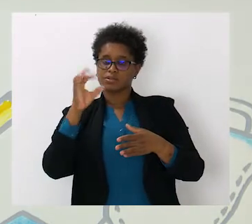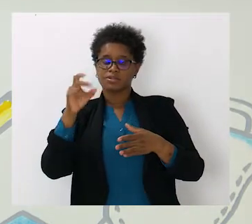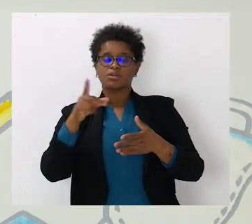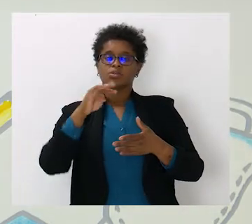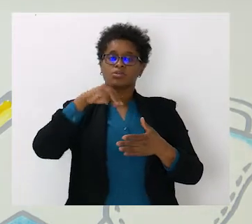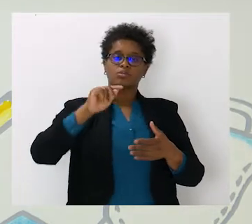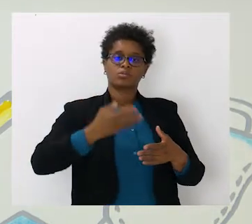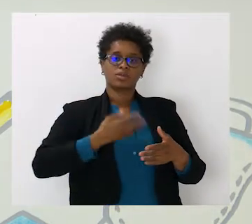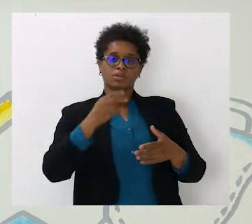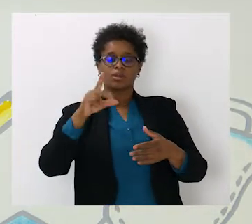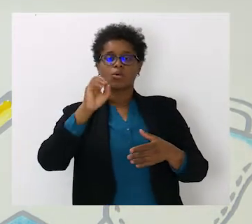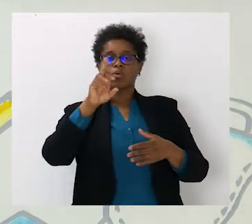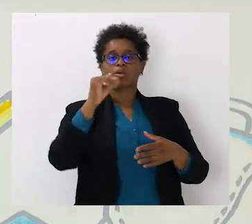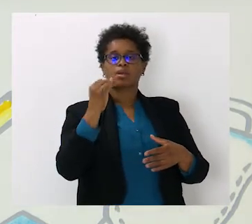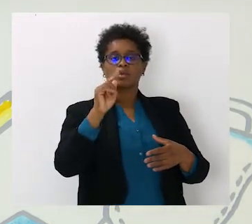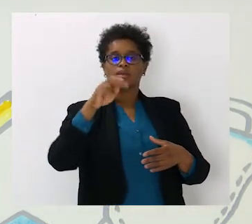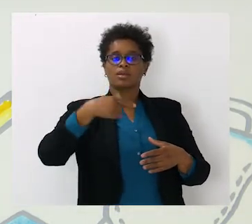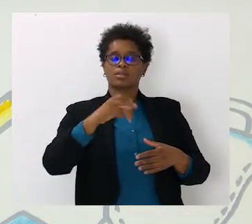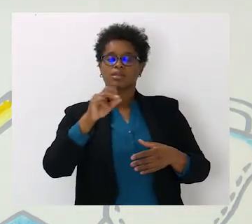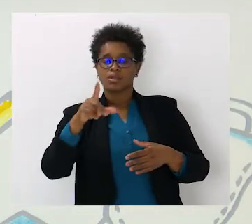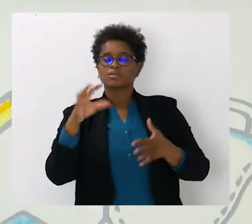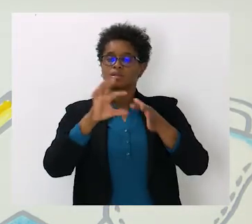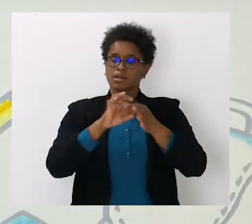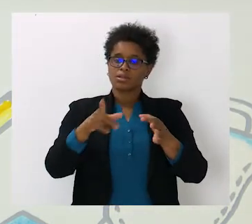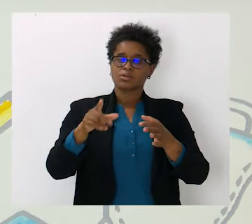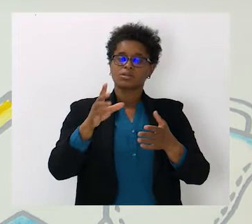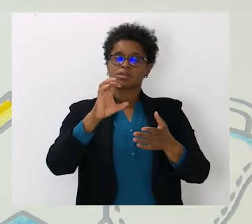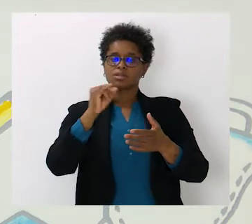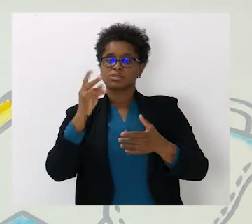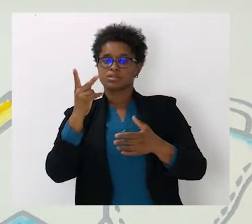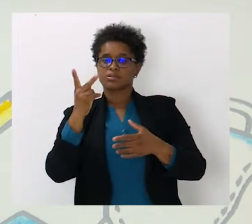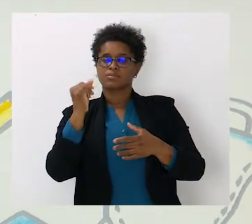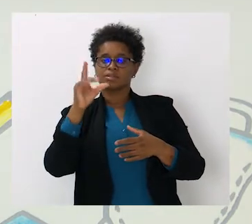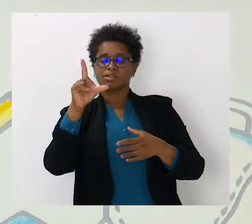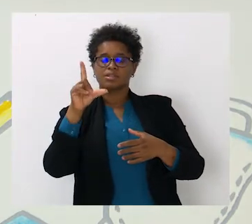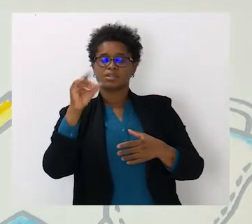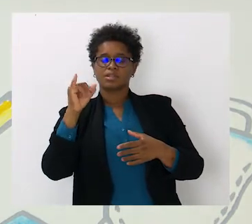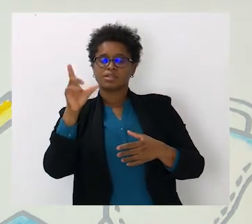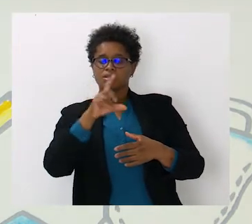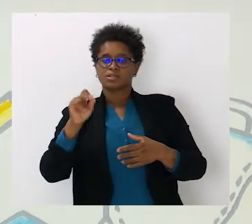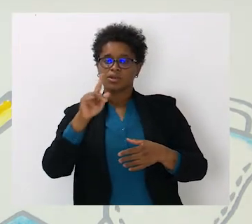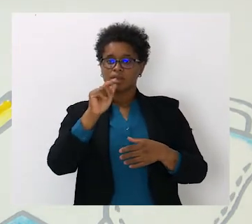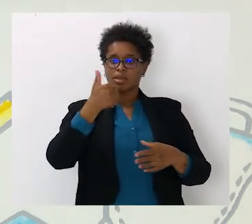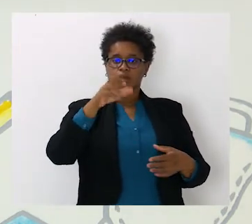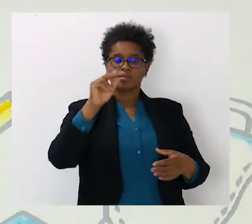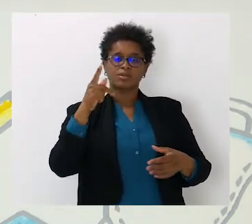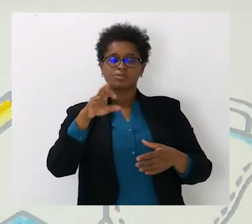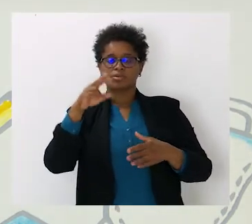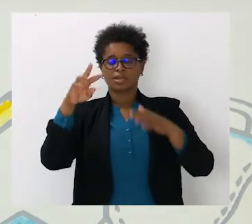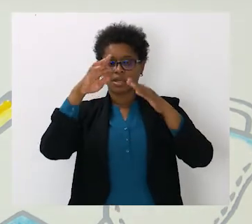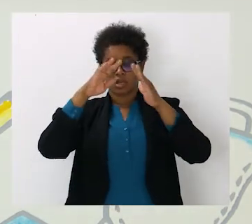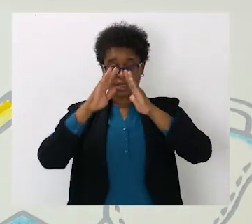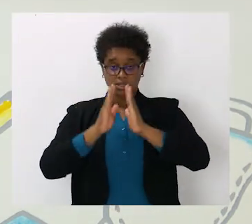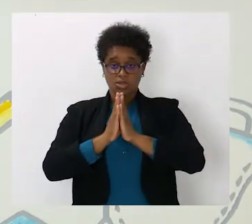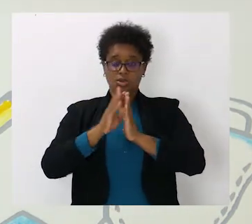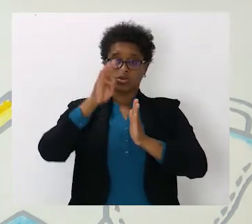no Mediterrâneo Oriental, que tem a ver com, na civilização hebraica, por exemplo, temos a religião